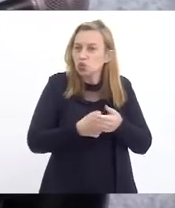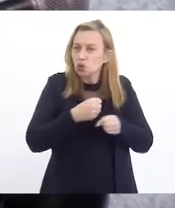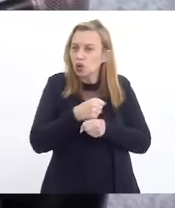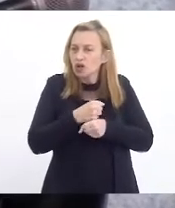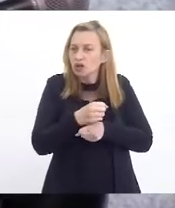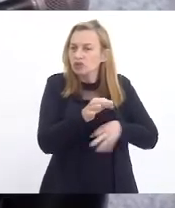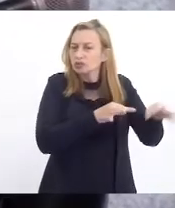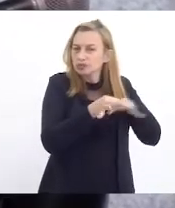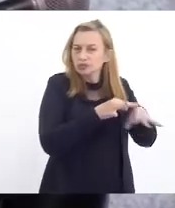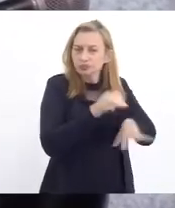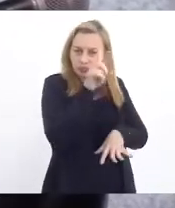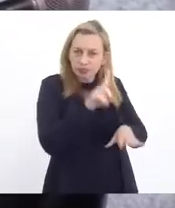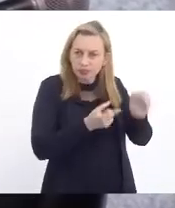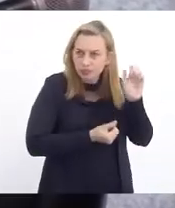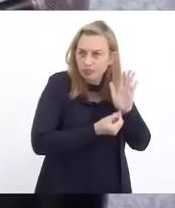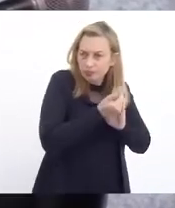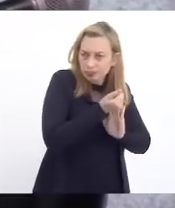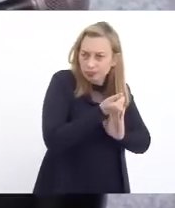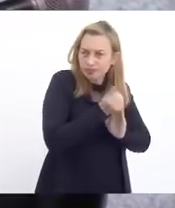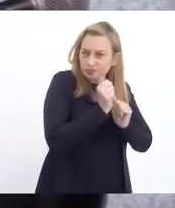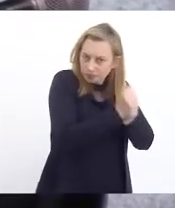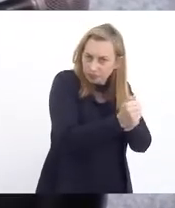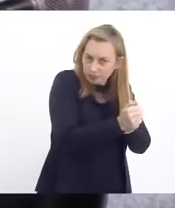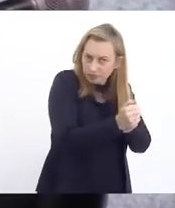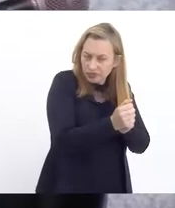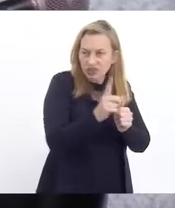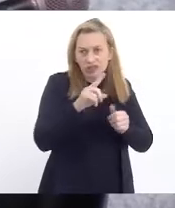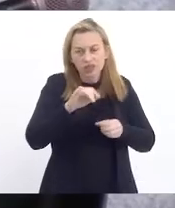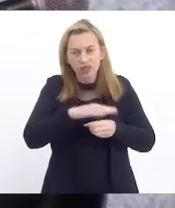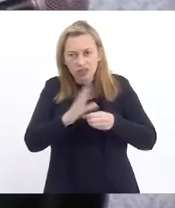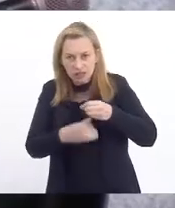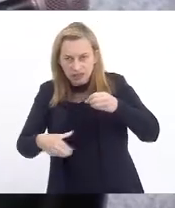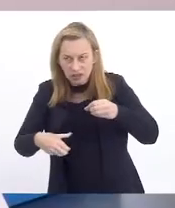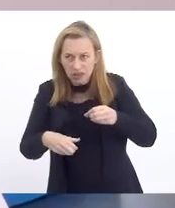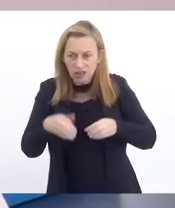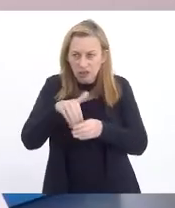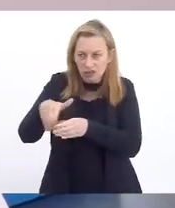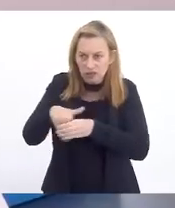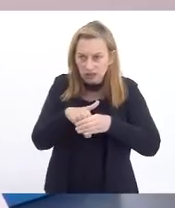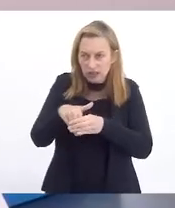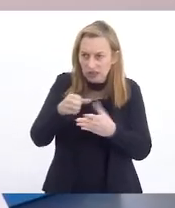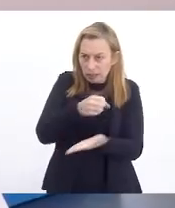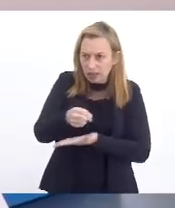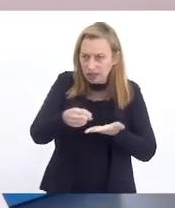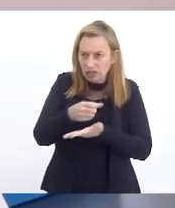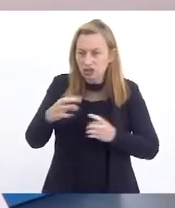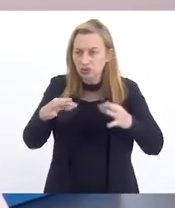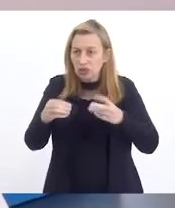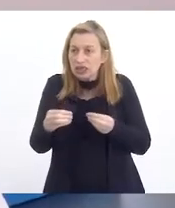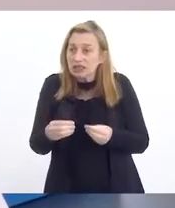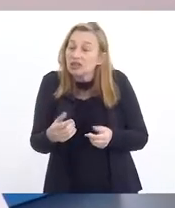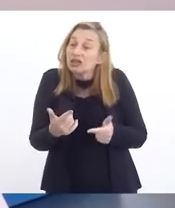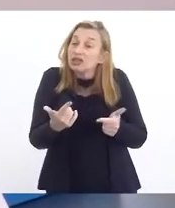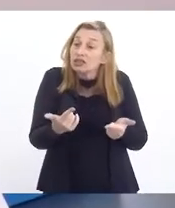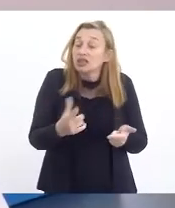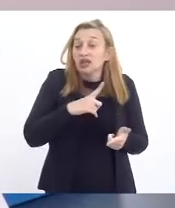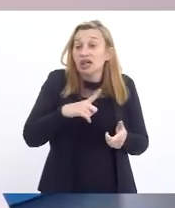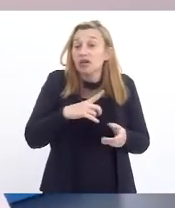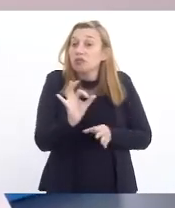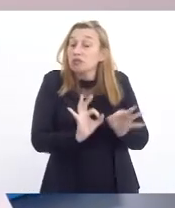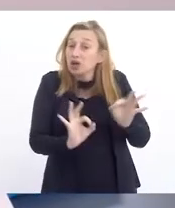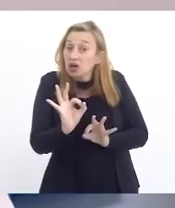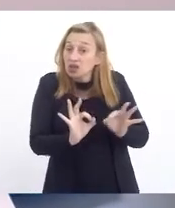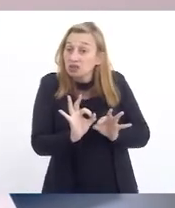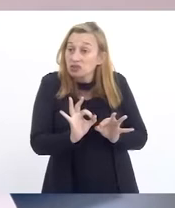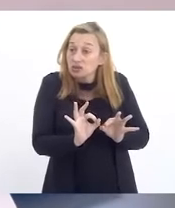plano diretor de investimento está seguindo o plano municipal de saneamento, que é votado em bases democráticas, senão a gente vai ter planos semânticos, planos